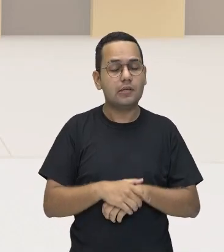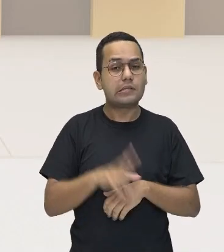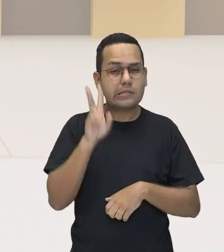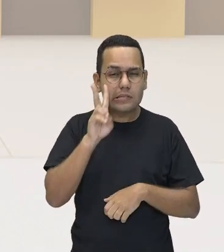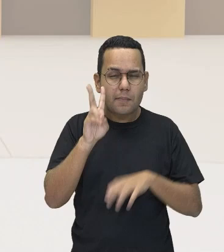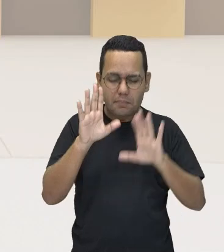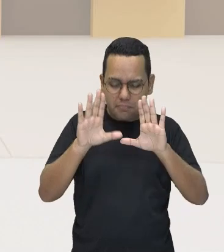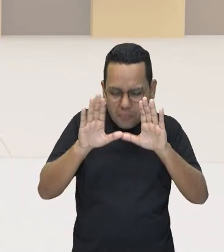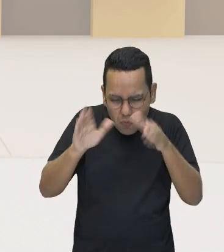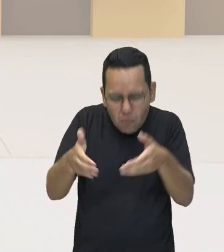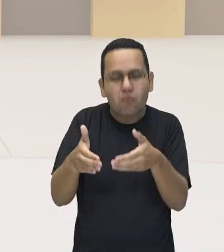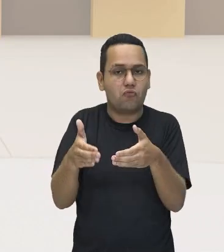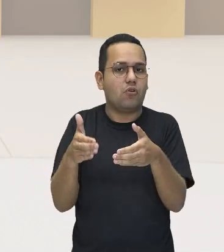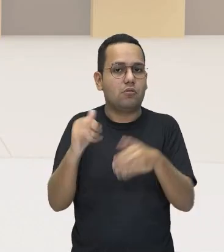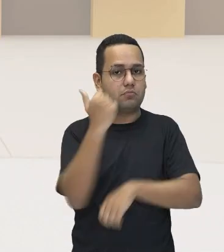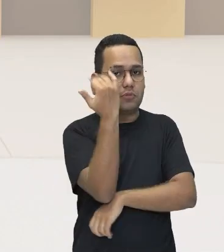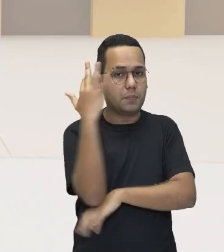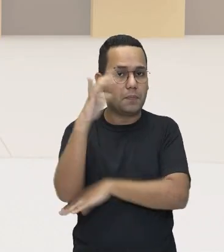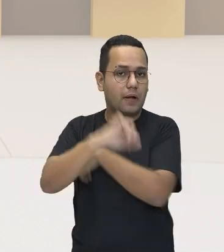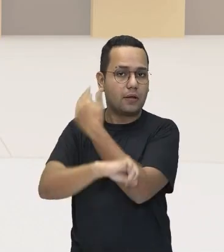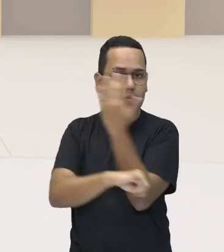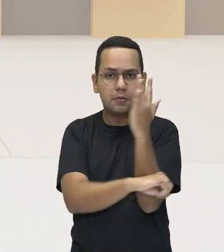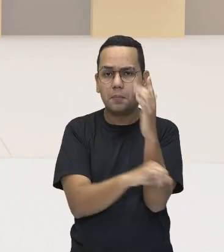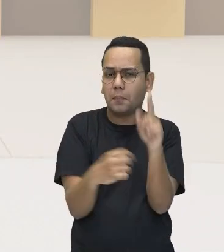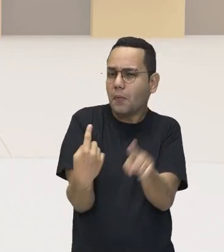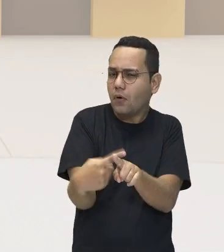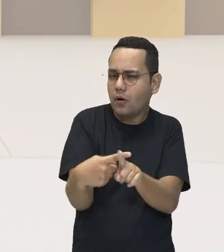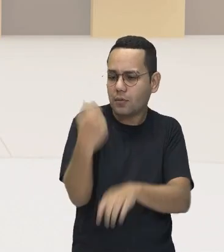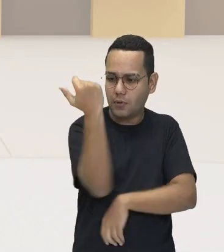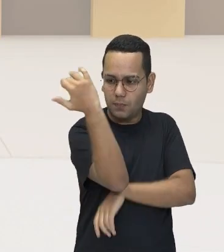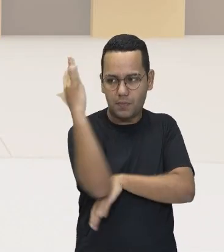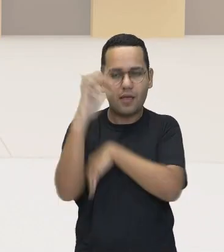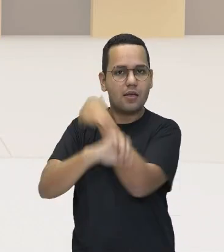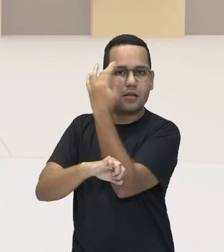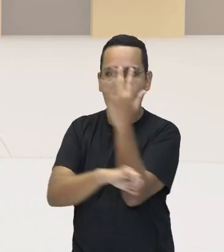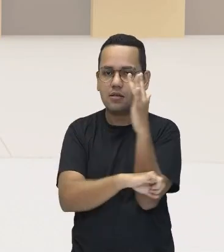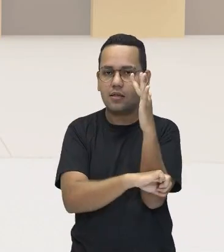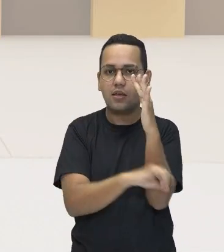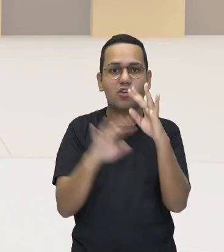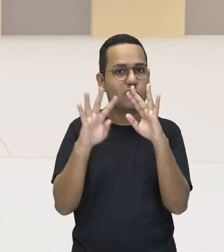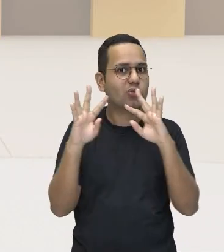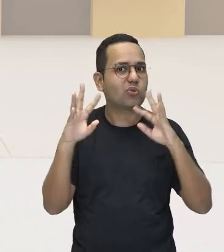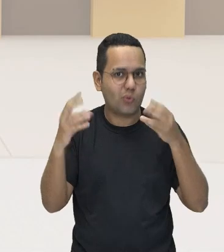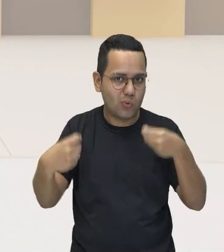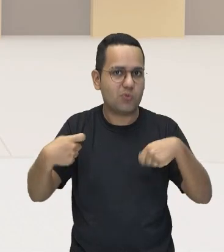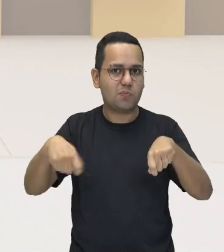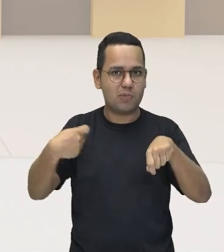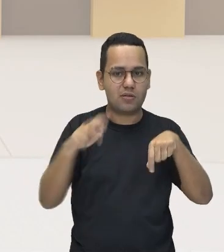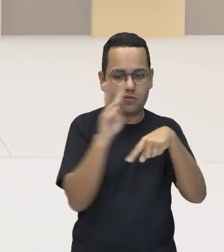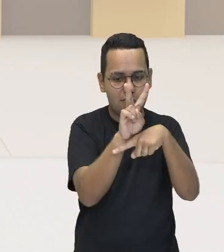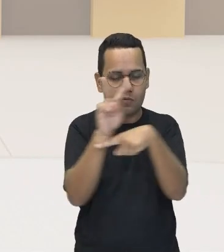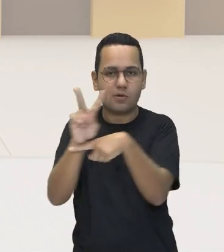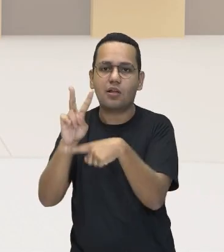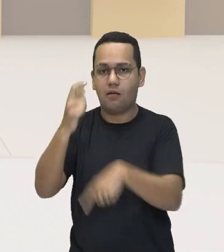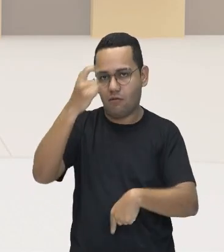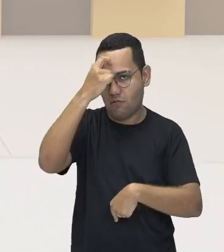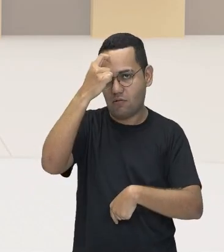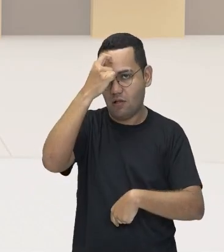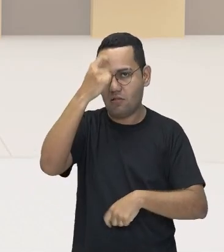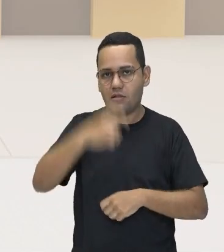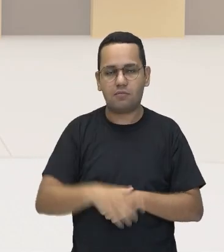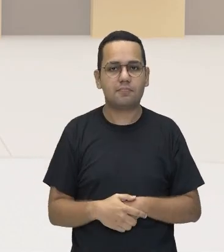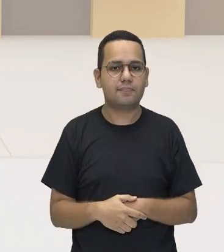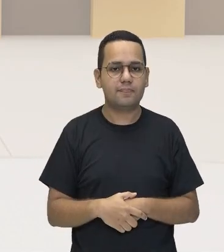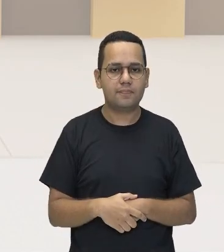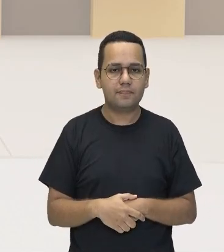isso mesmo, porque o meio ambiente está aí, é para todos, né, e a gente precisa cuidar do nosso meio ambiente.